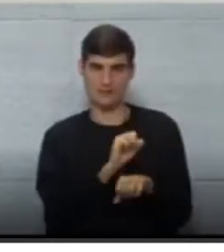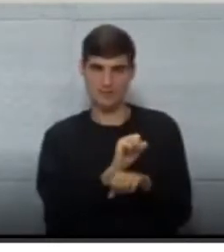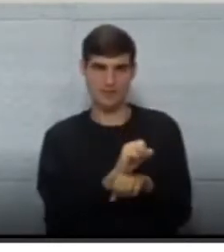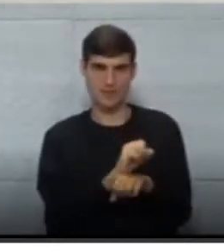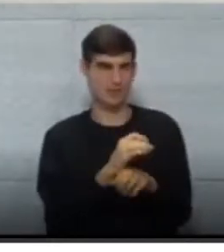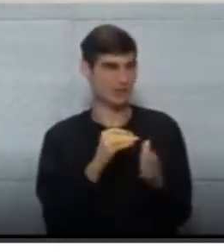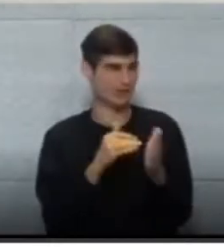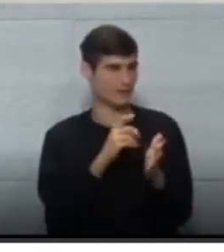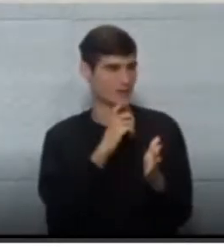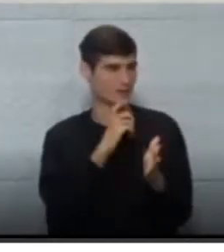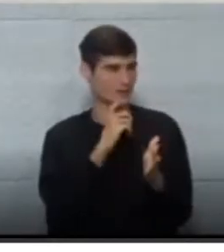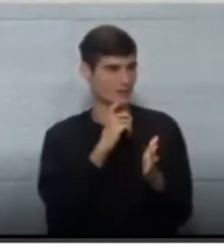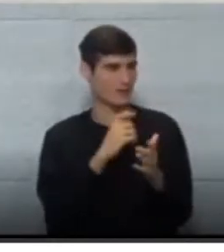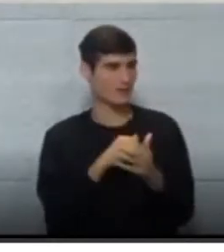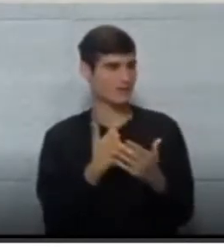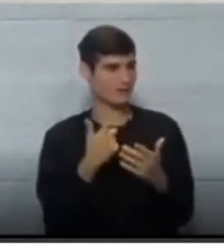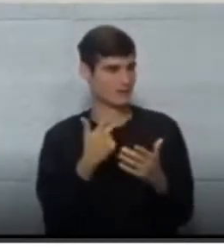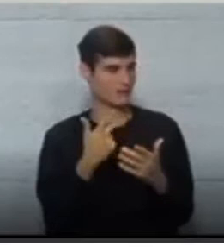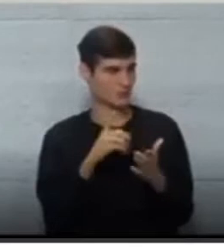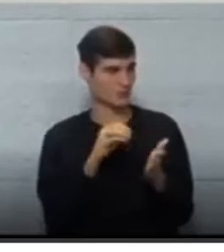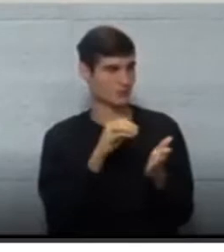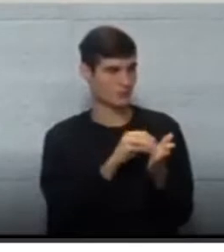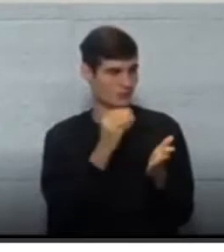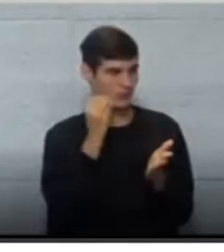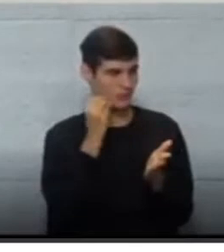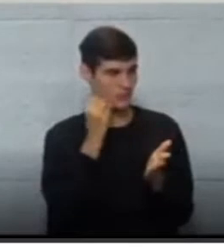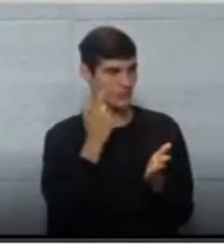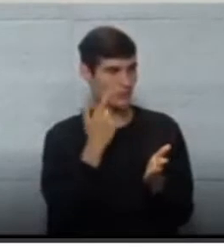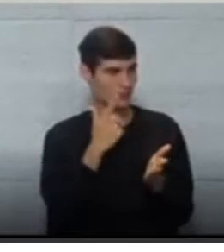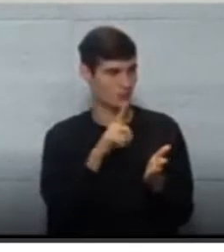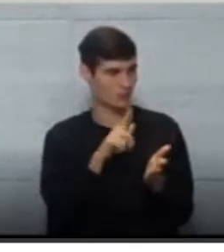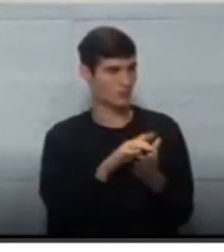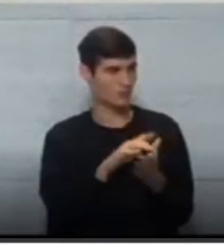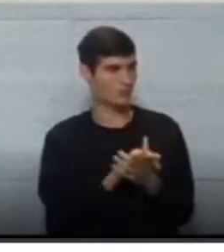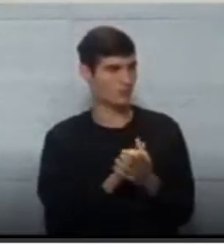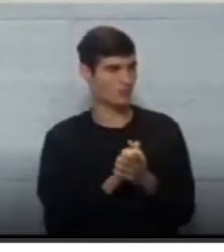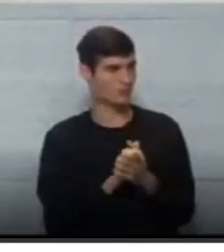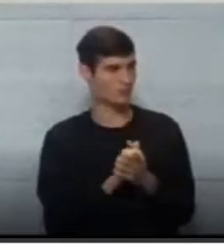espalhamento. Espera esfriar um pouco mais, testa novamente.